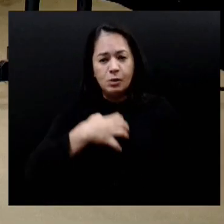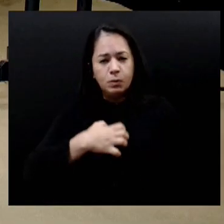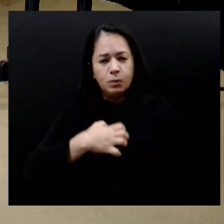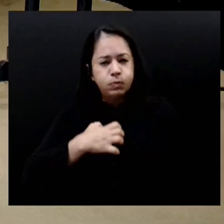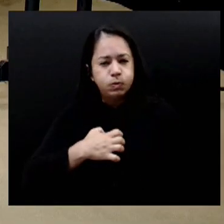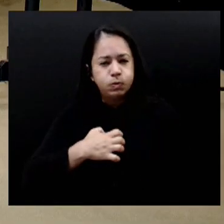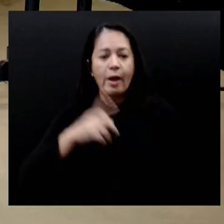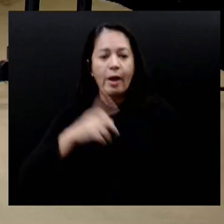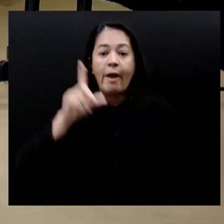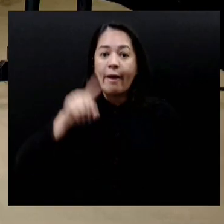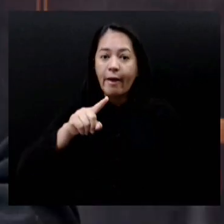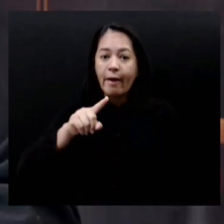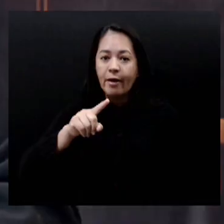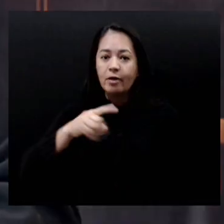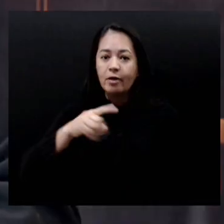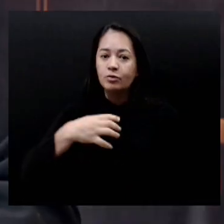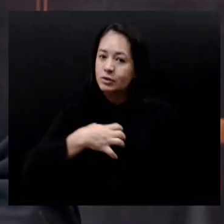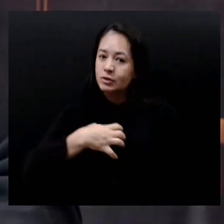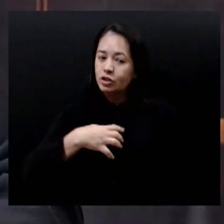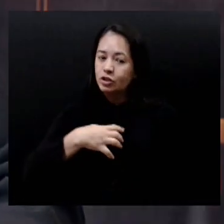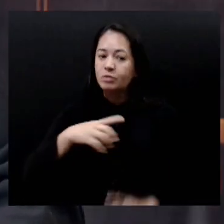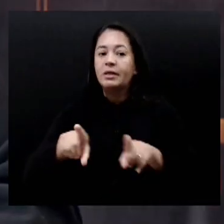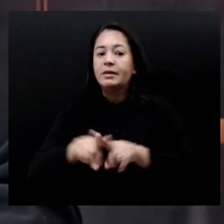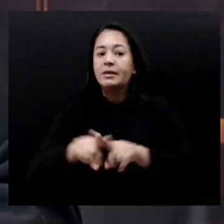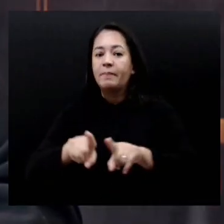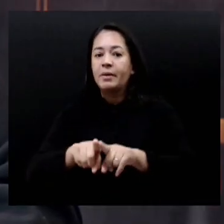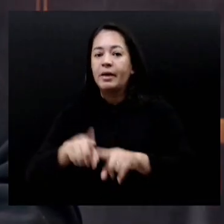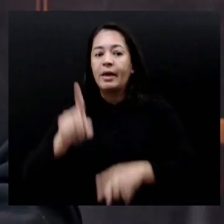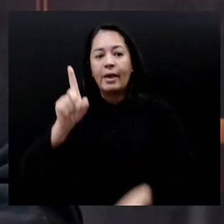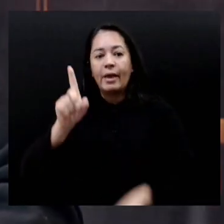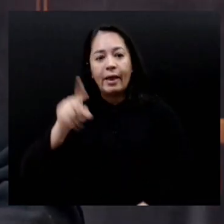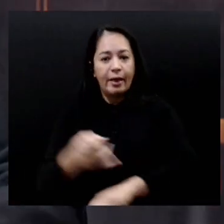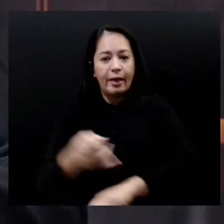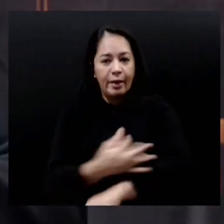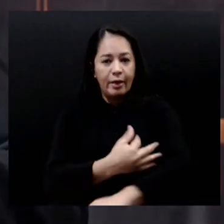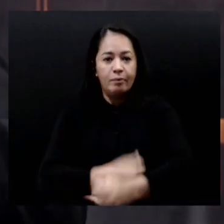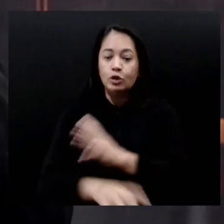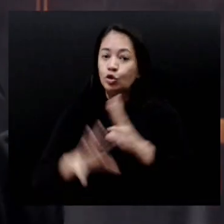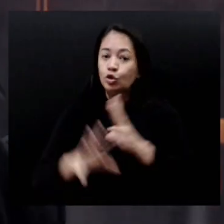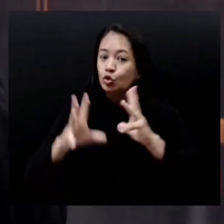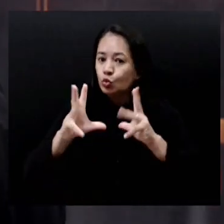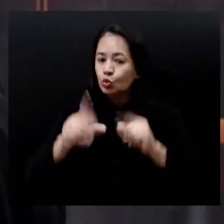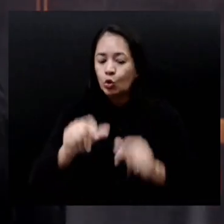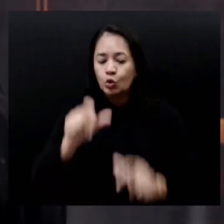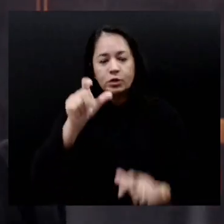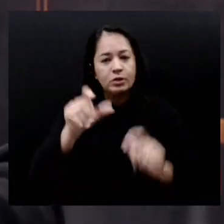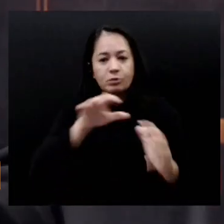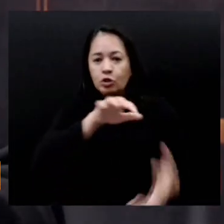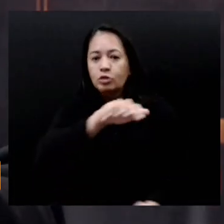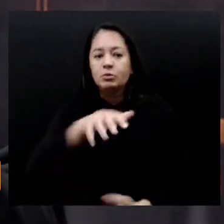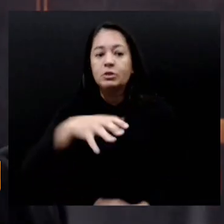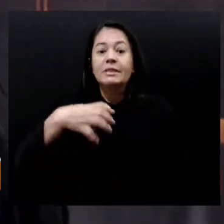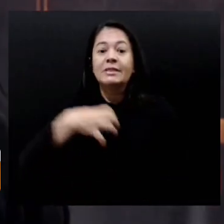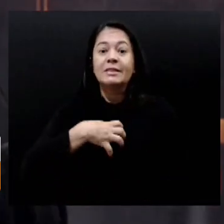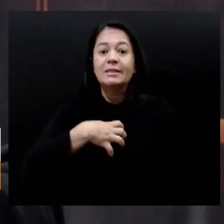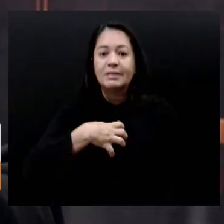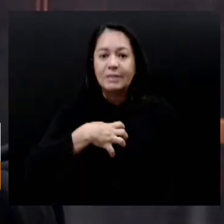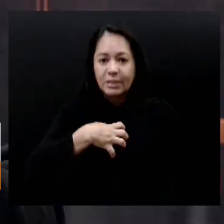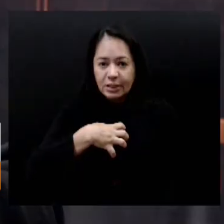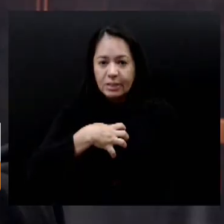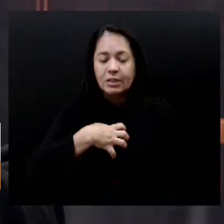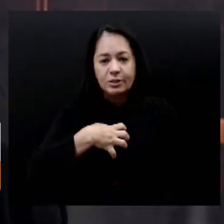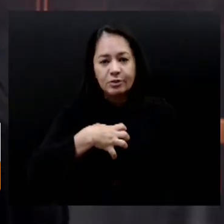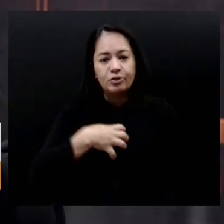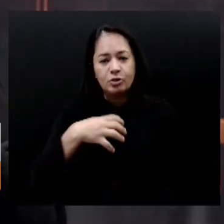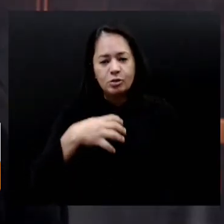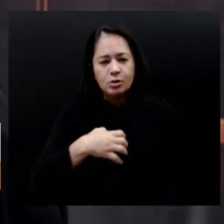emoção, é universal, todos nós sentimos raiva, e ela é uma emoção muito funcional. O que eu quero dizer